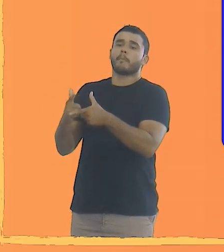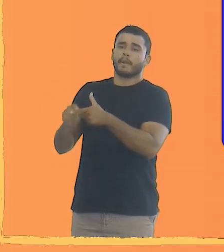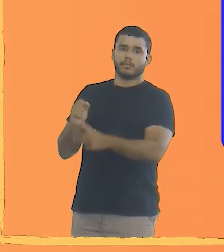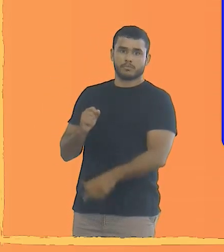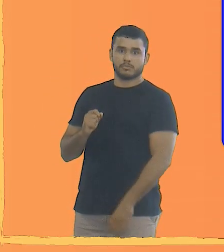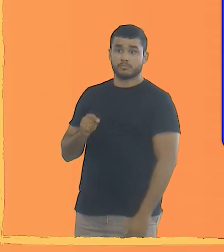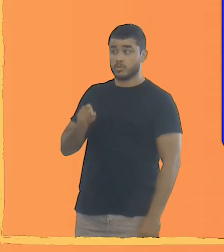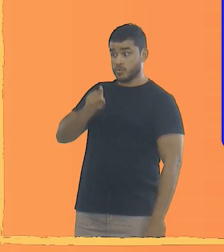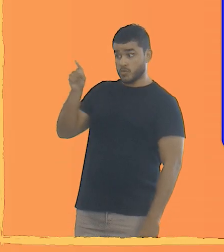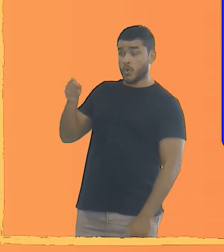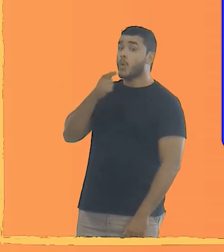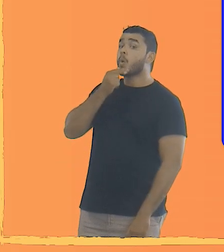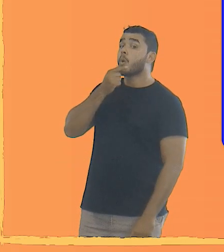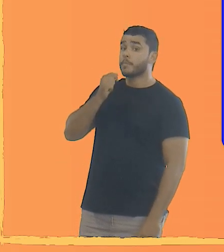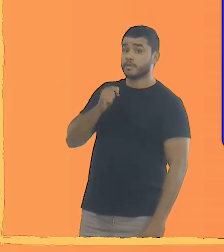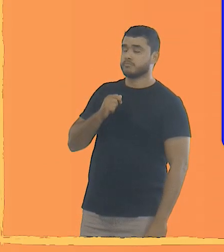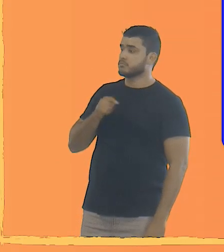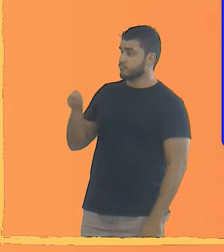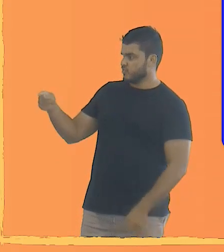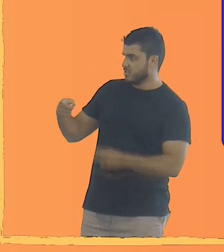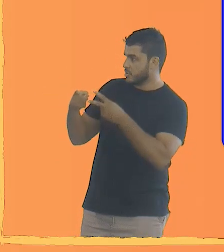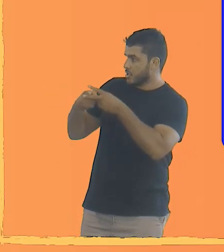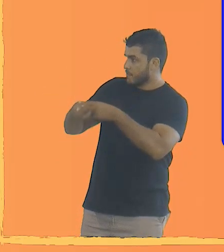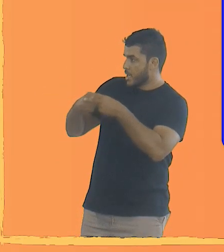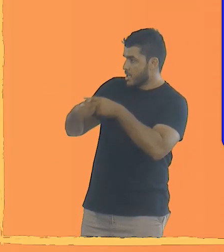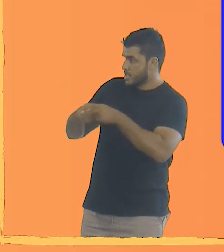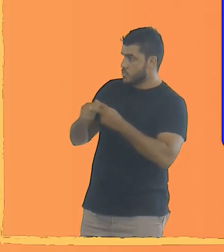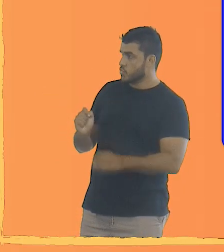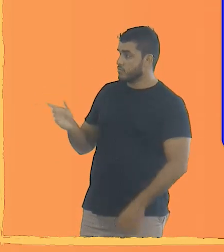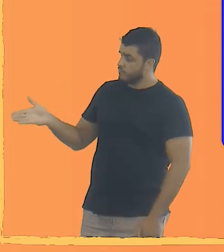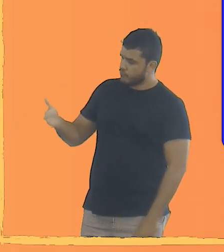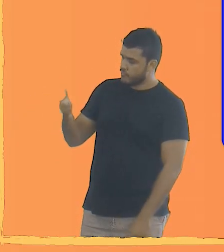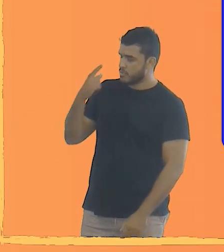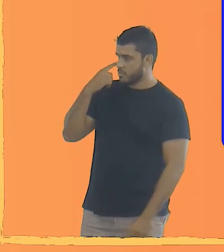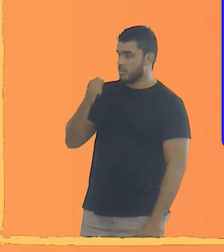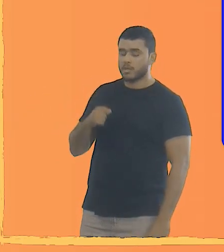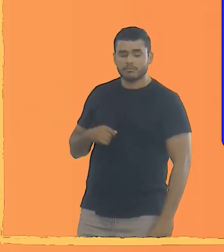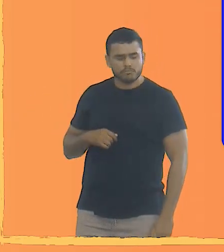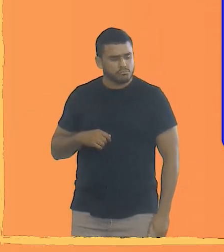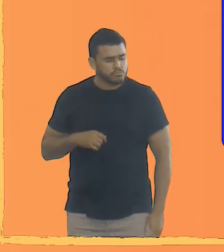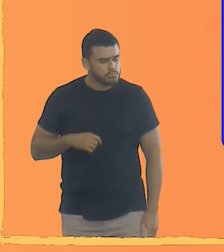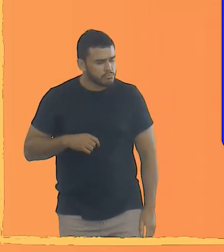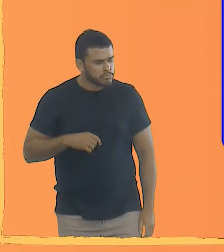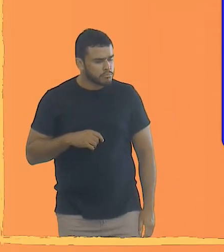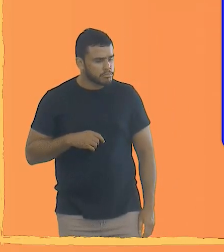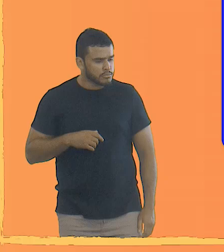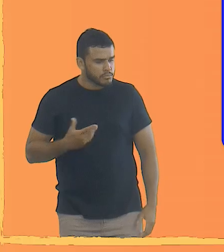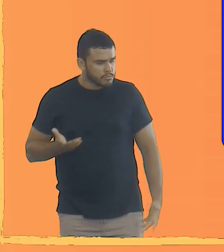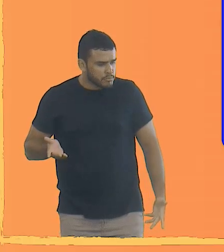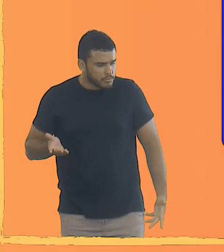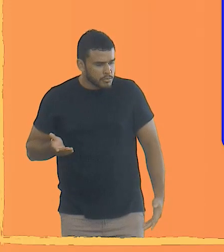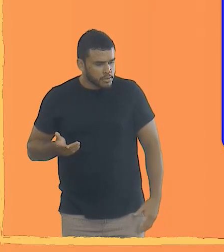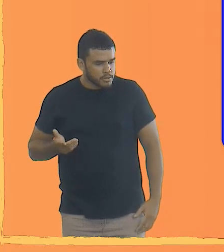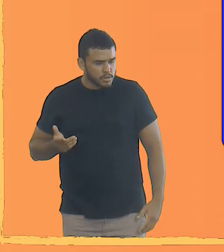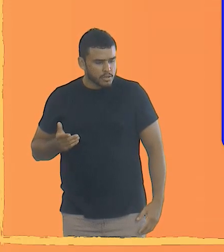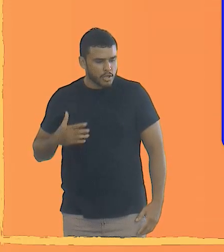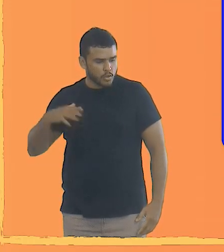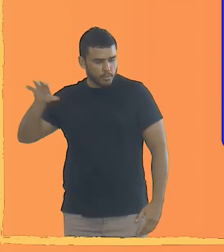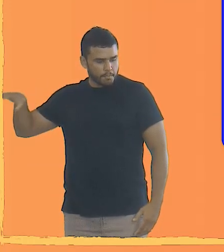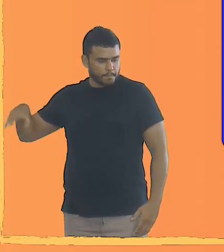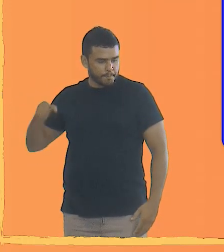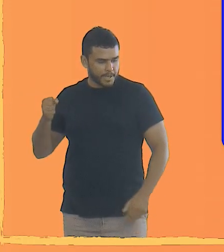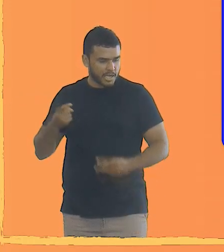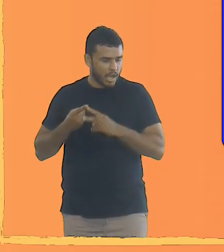de pegar uma ferramenta, ele vai tentar descobrir qual é o problema que seu carro tem. Porque não é qualquer ferramenta que vai resolver todos